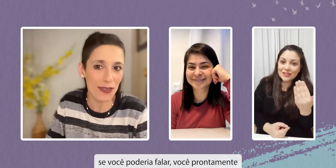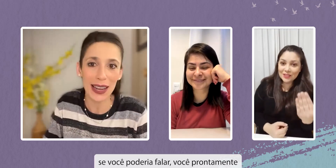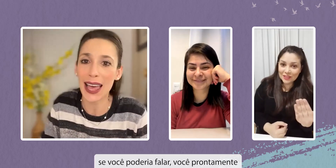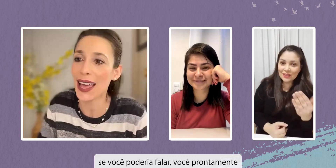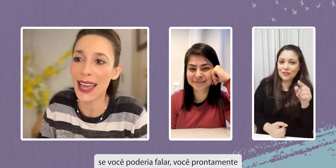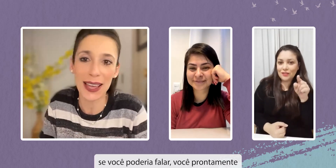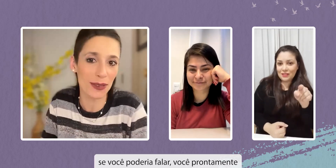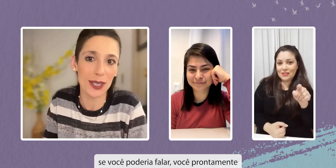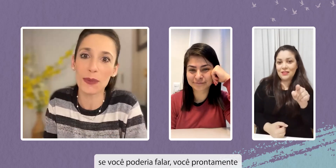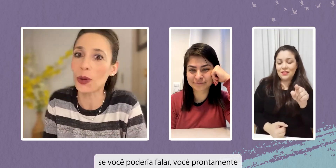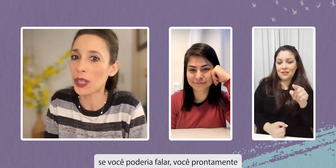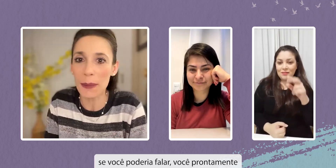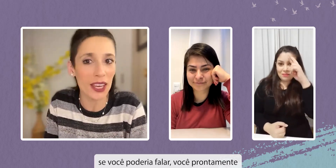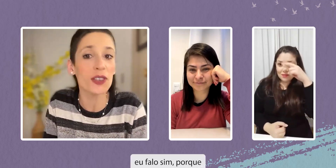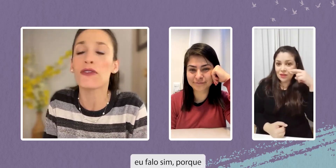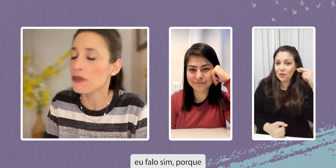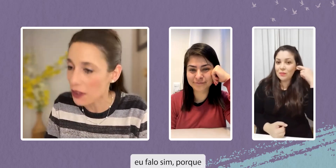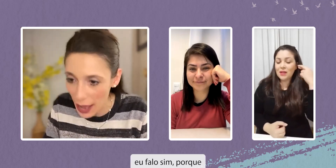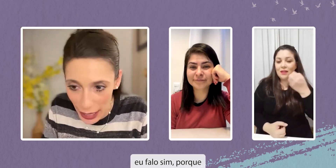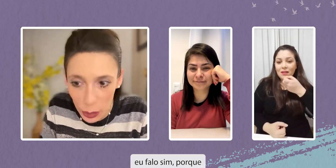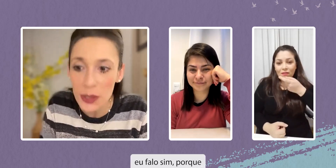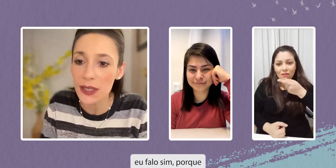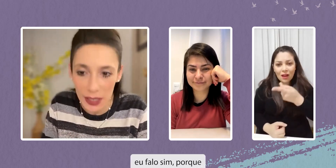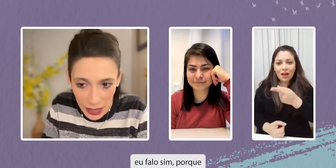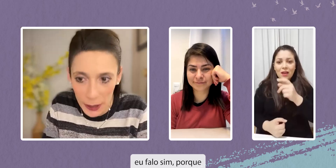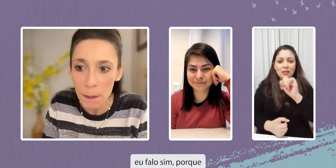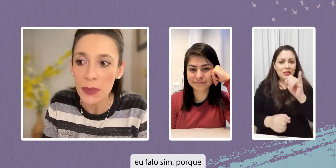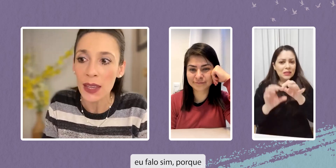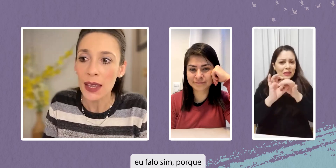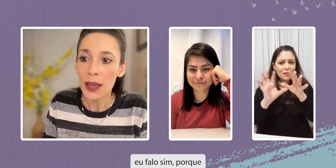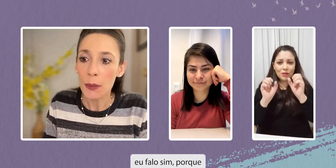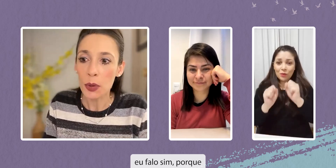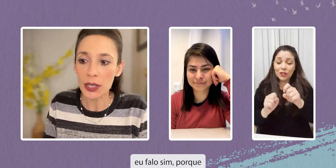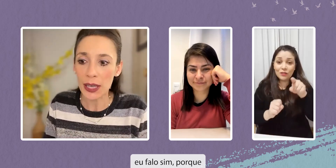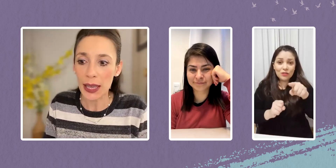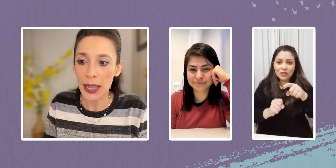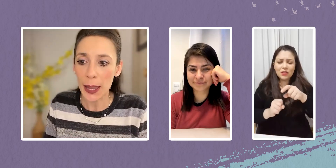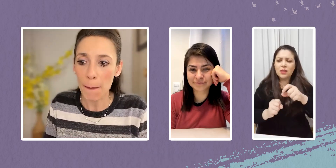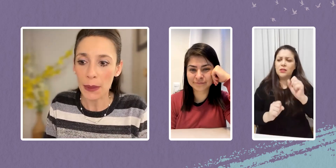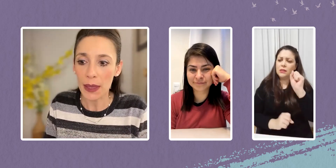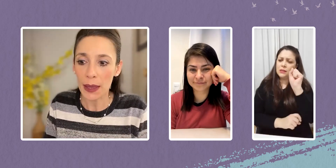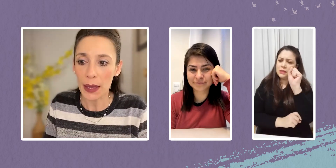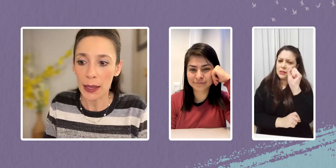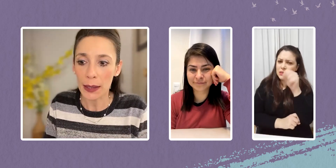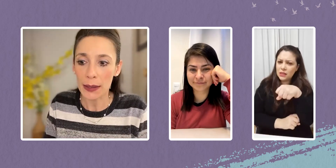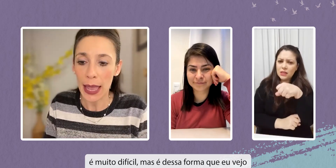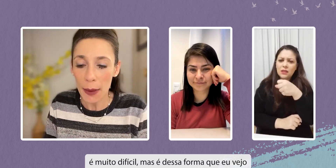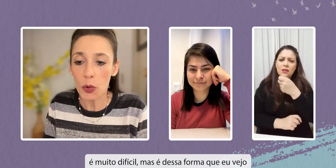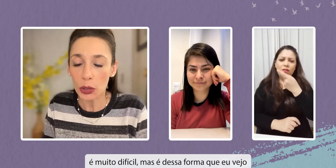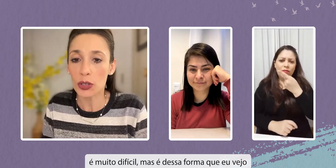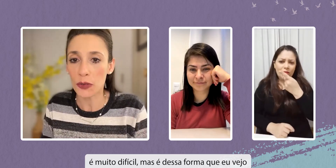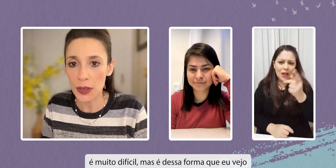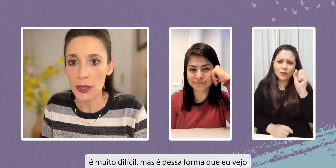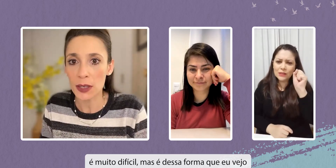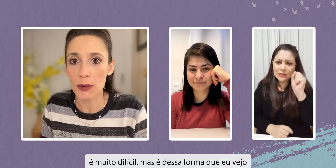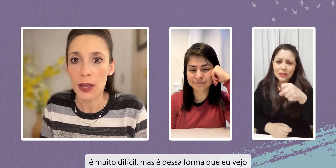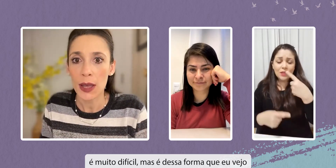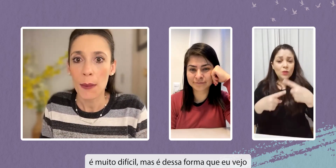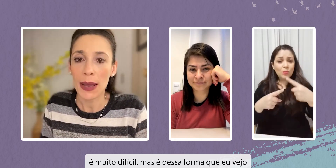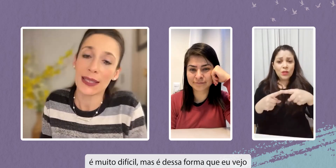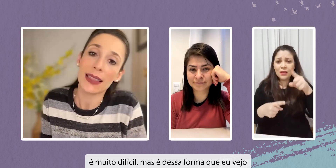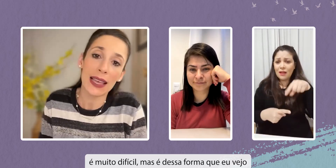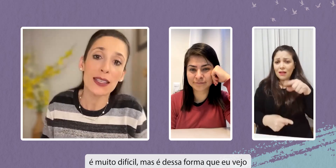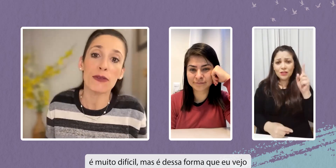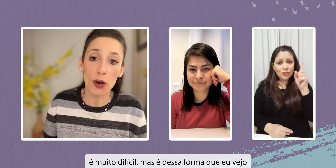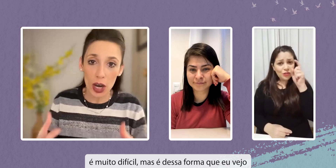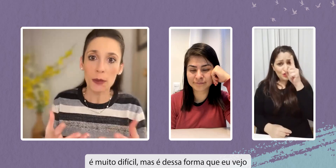poderia falar, você prontamente falo, sim, porque é muito difícil,